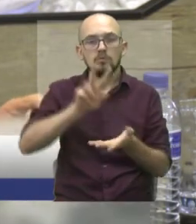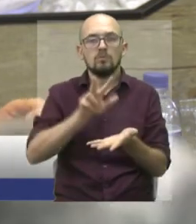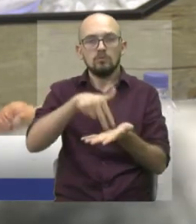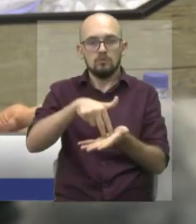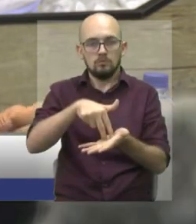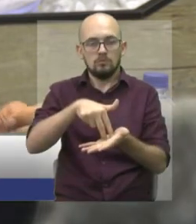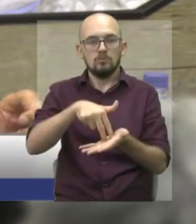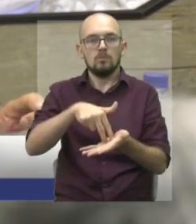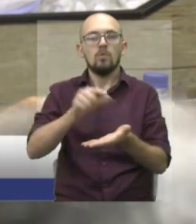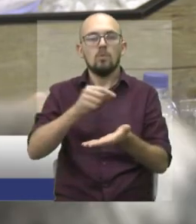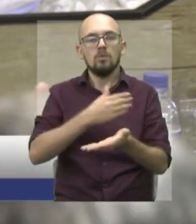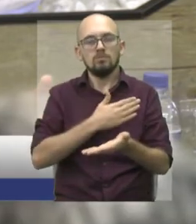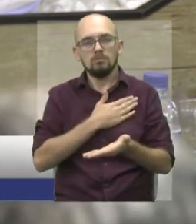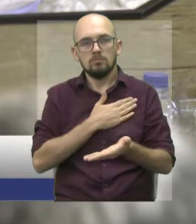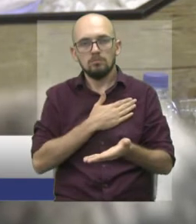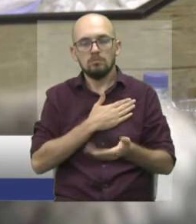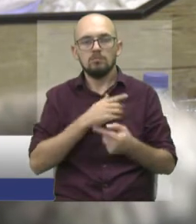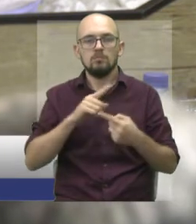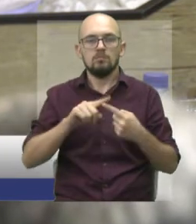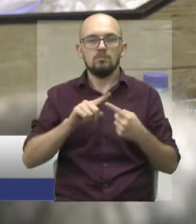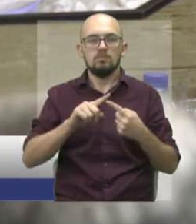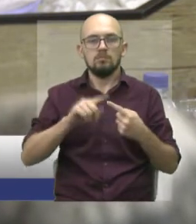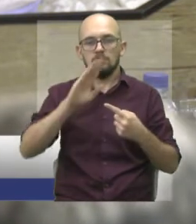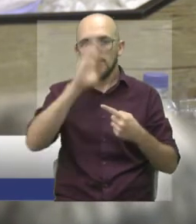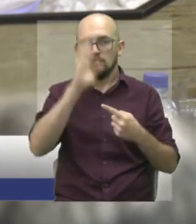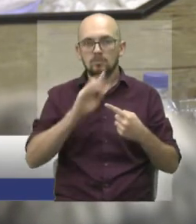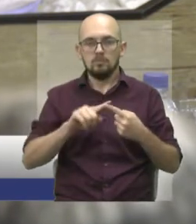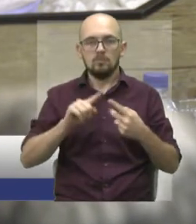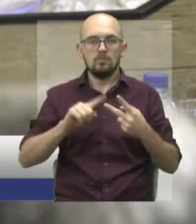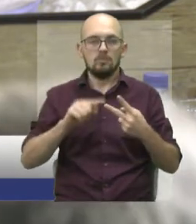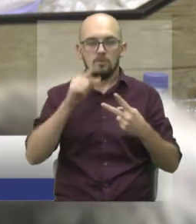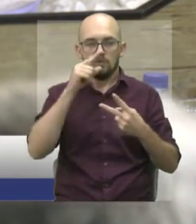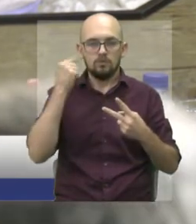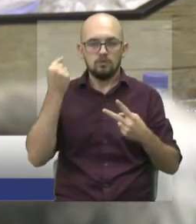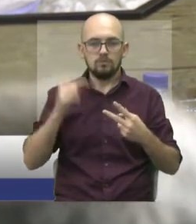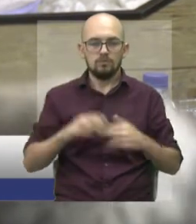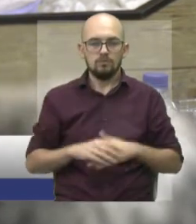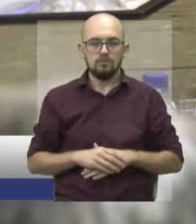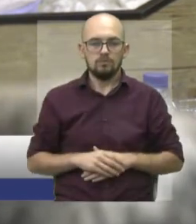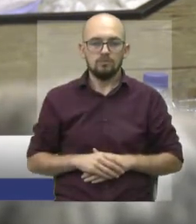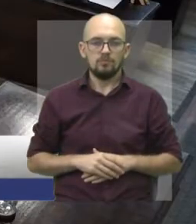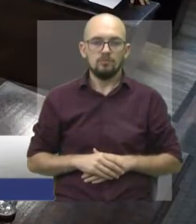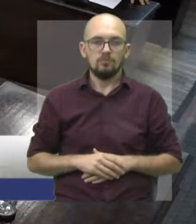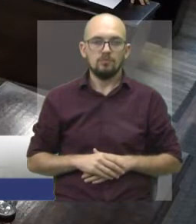pé, acompanharmos a execução dos hinos nacional e hino a Jaú.